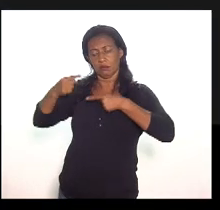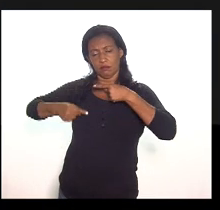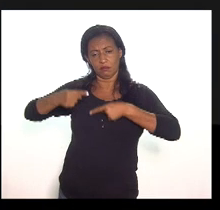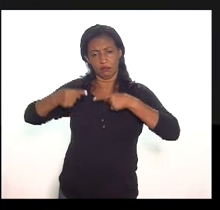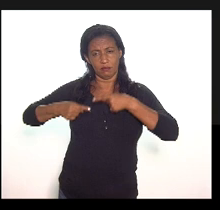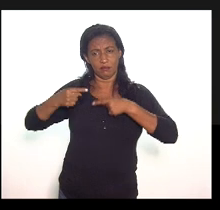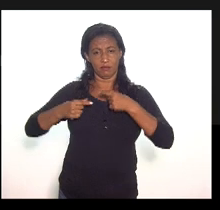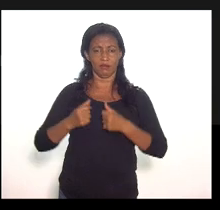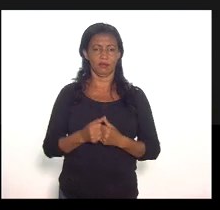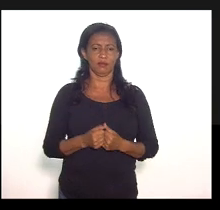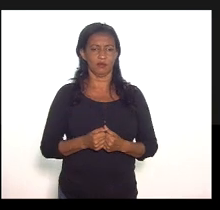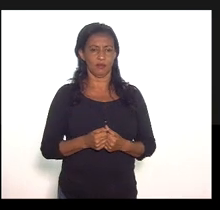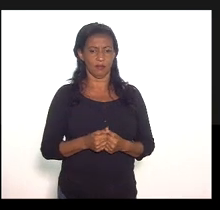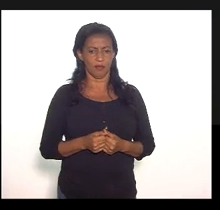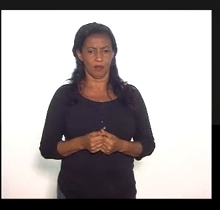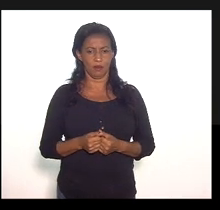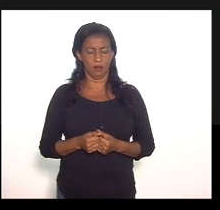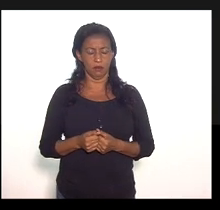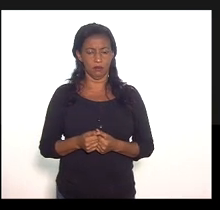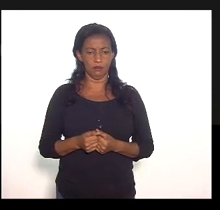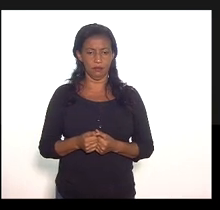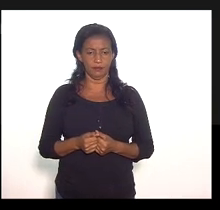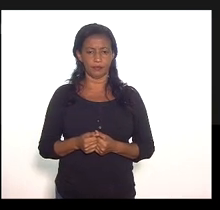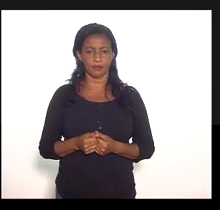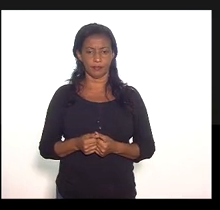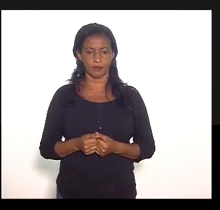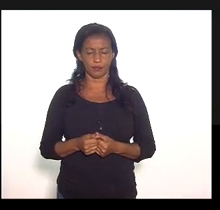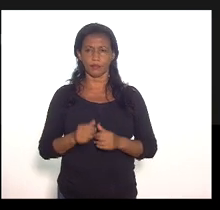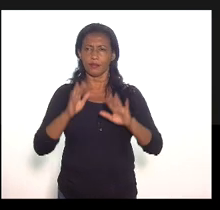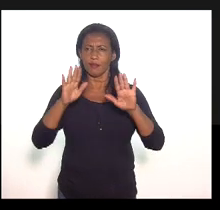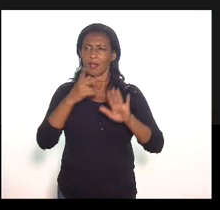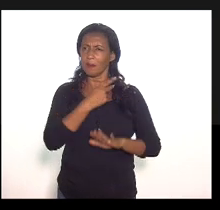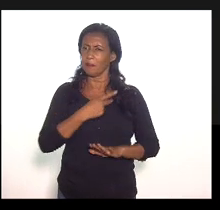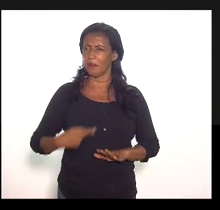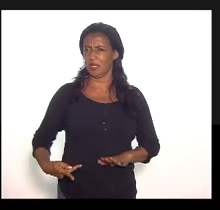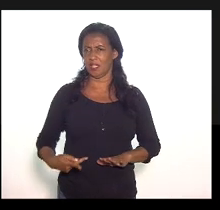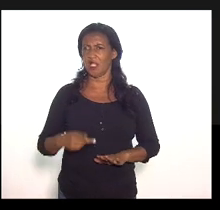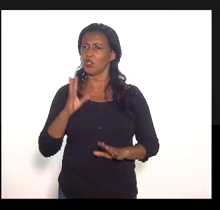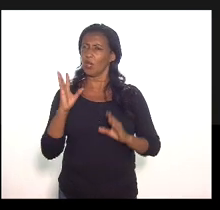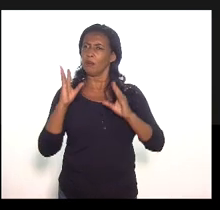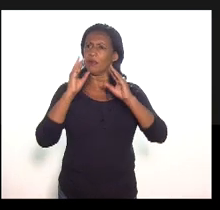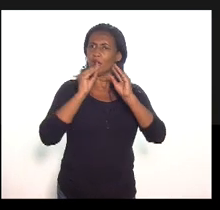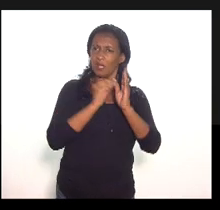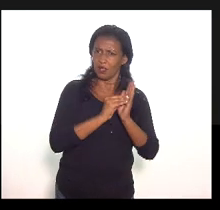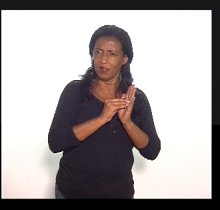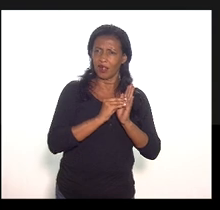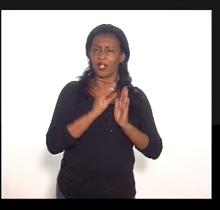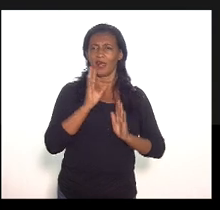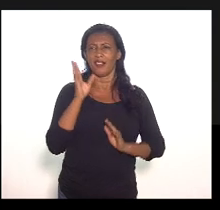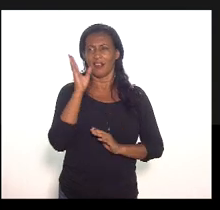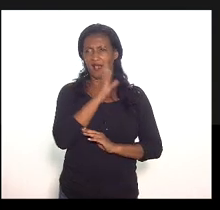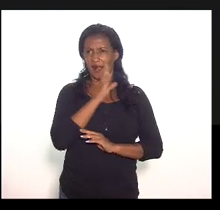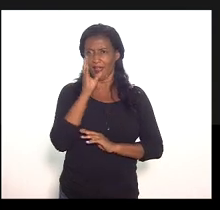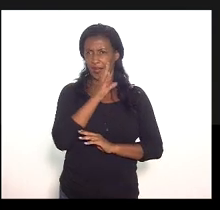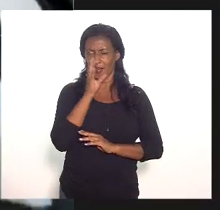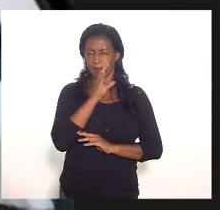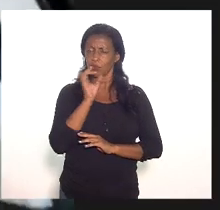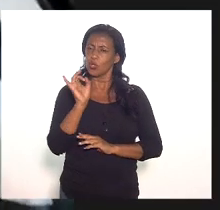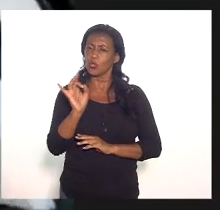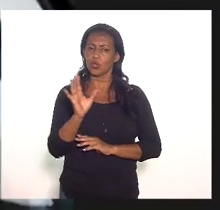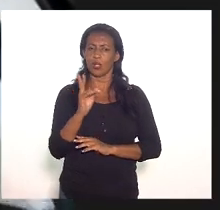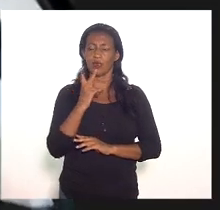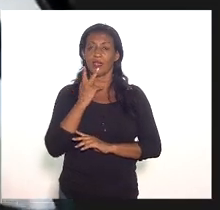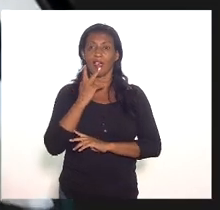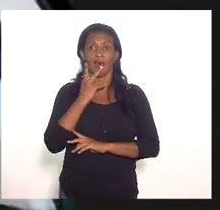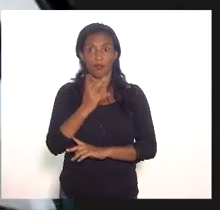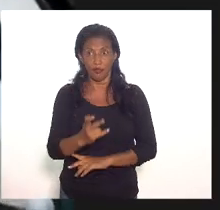não fizeram. Presidente. Apenas para complementar a fala da deputada Mônica, já que ela teve direito à réplica, apenas dizer que a fala